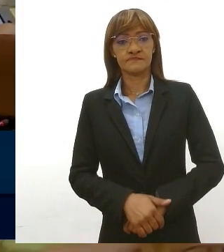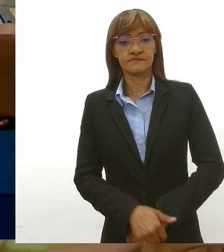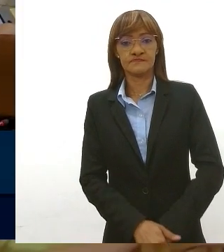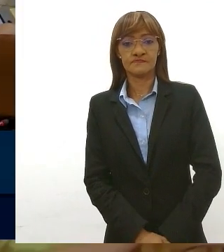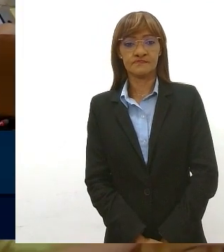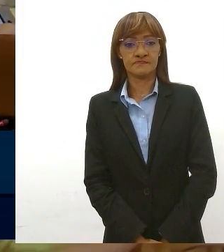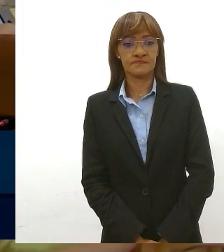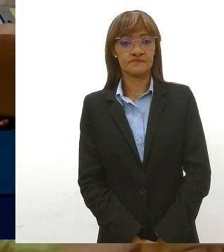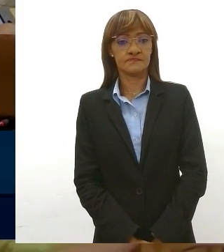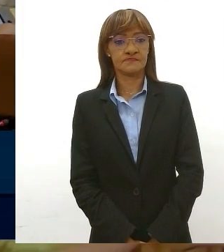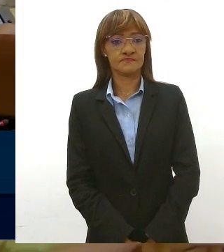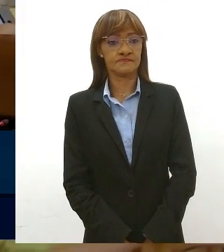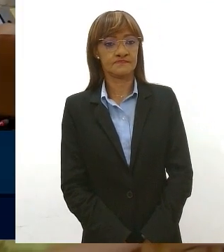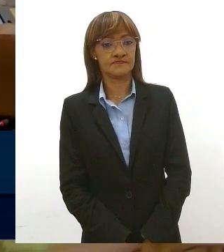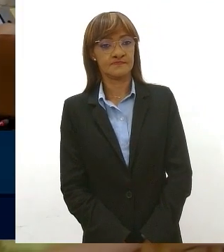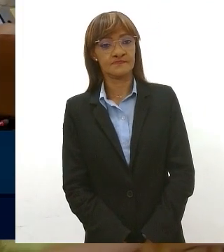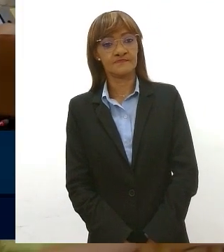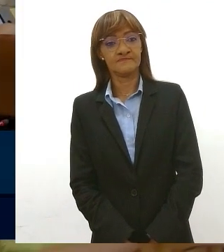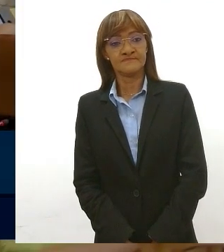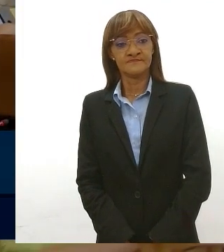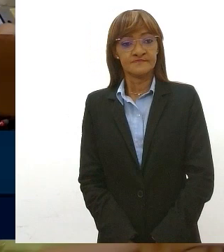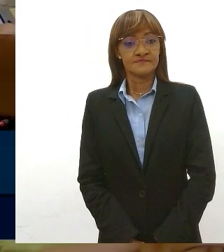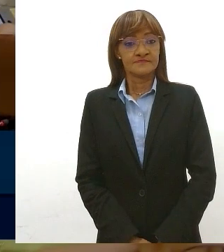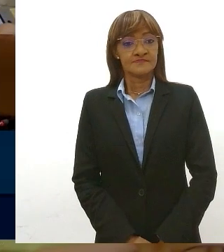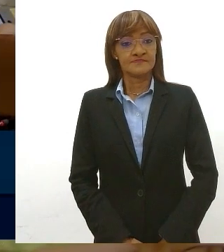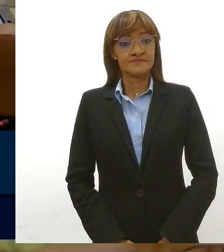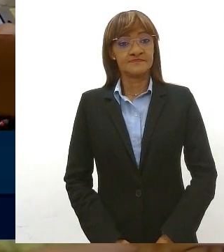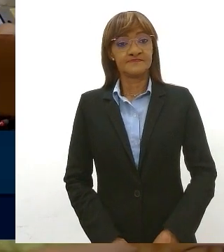Ainda no grande expediente, a palavra doutor Samuel.